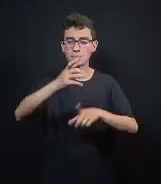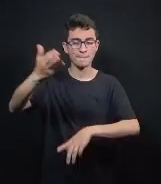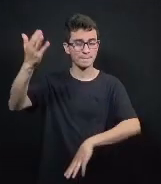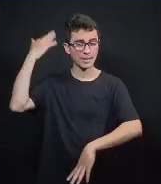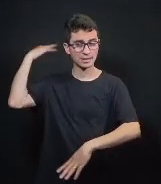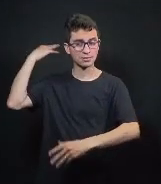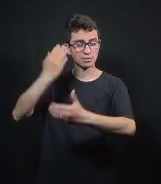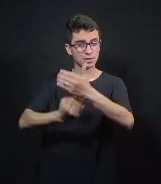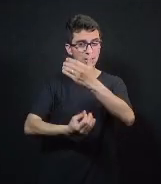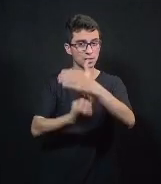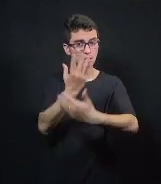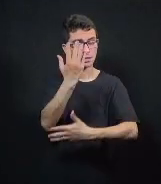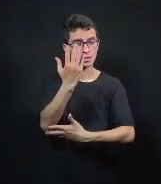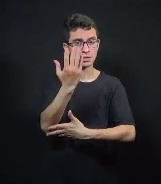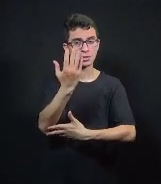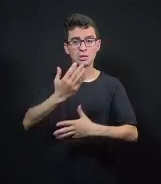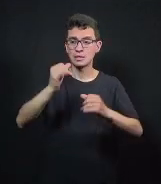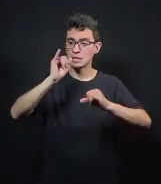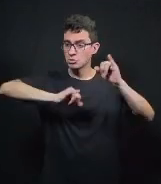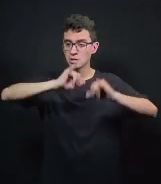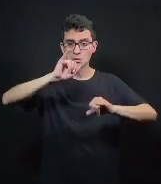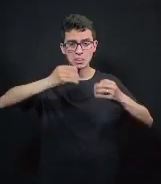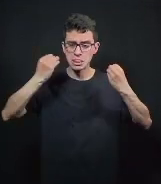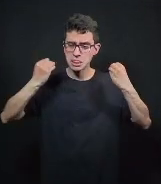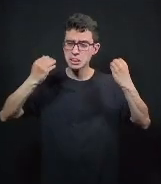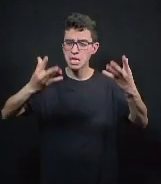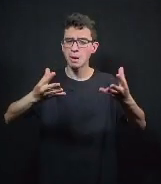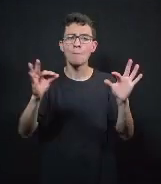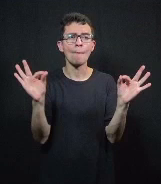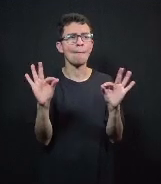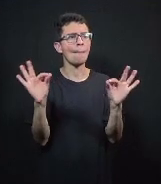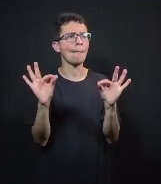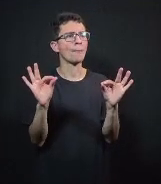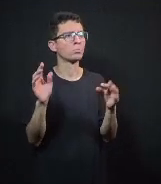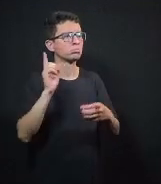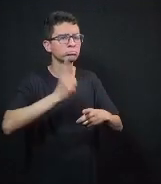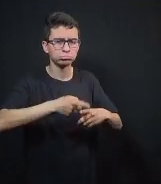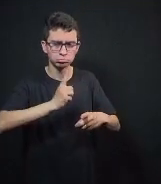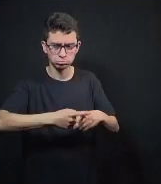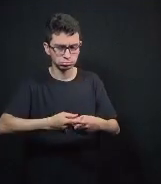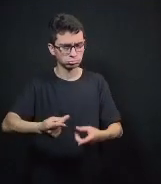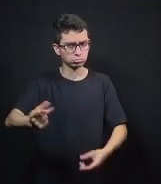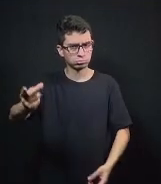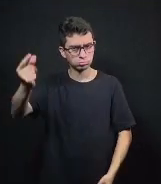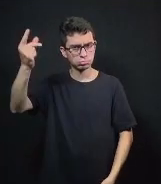industrial, não contribui para isso, porque a gente é ensinado